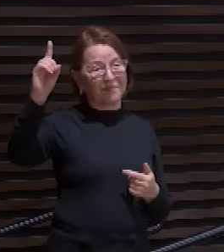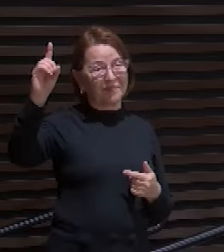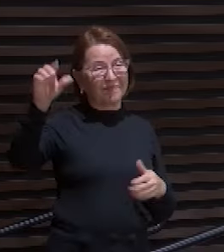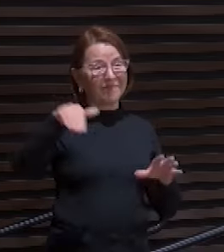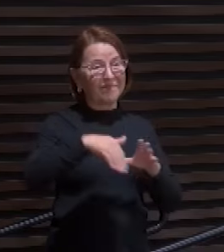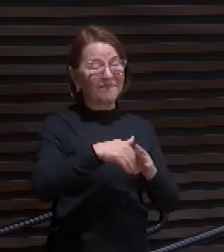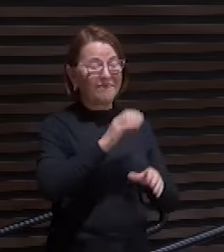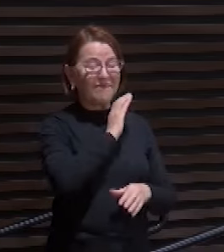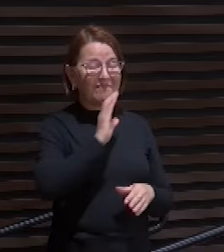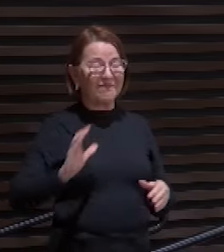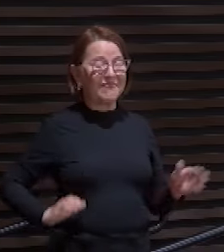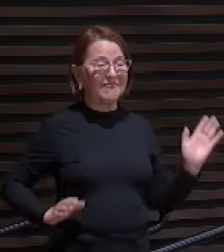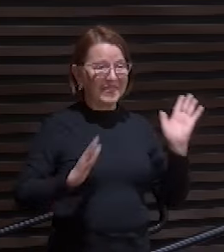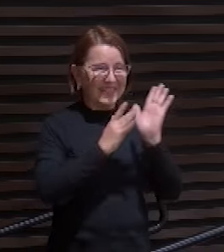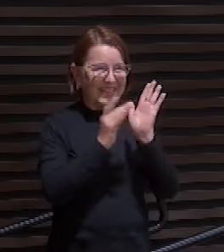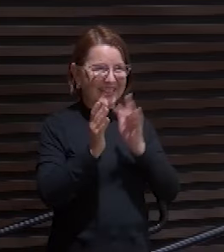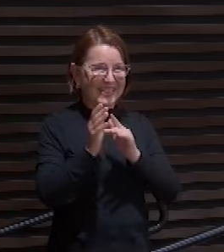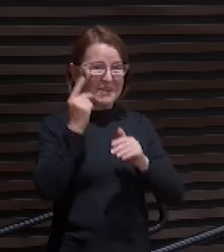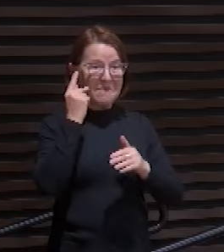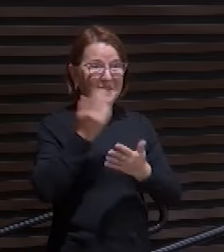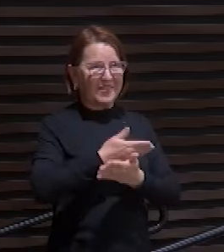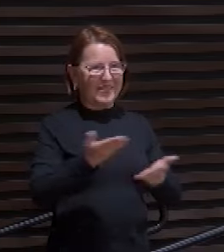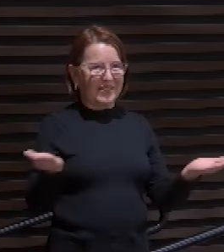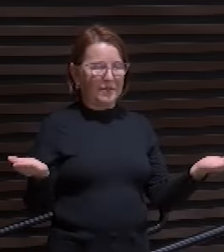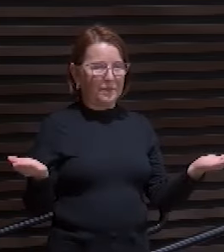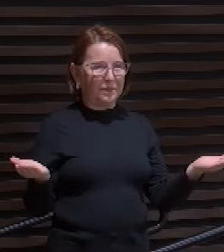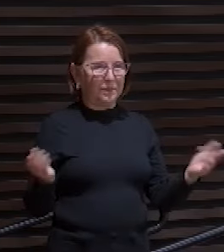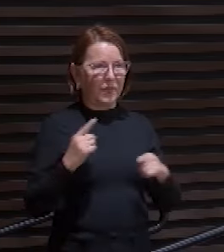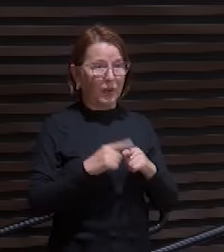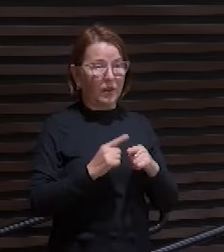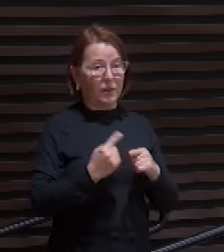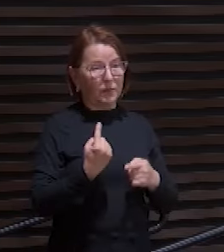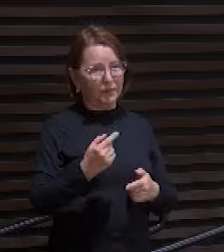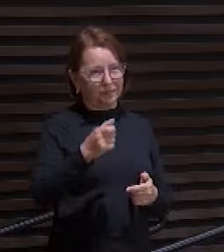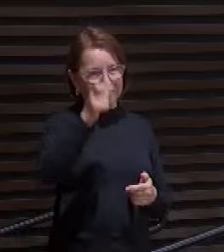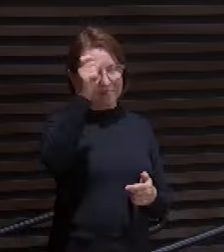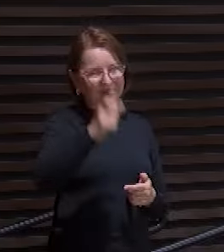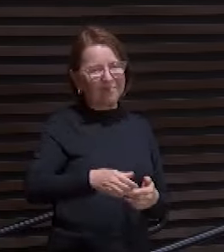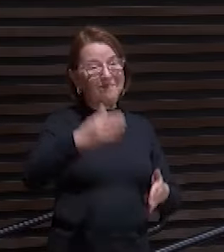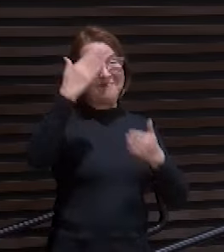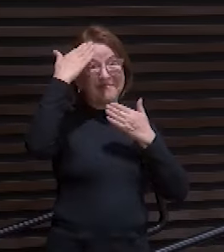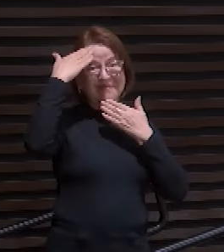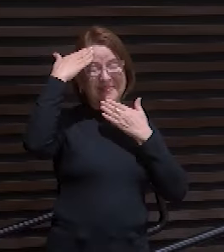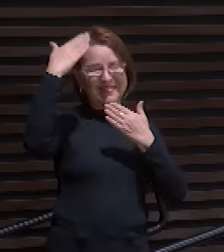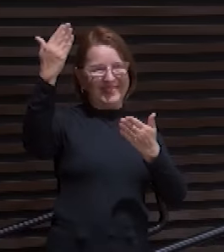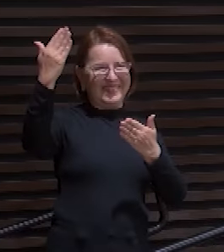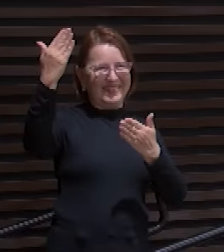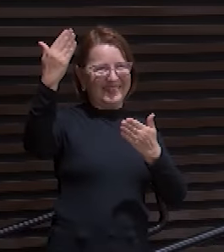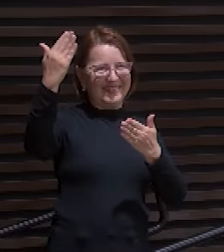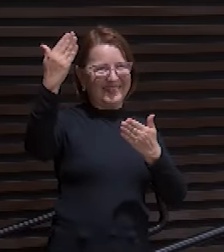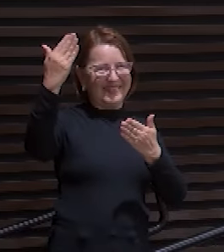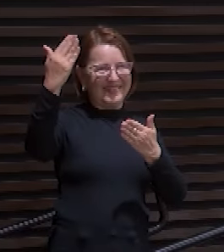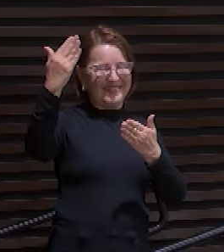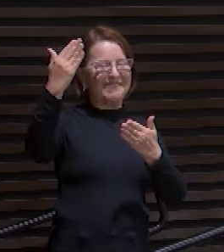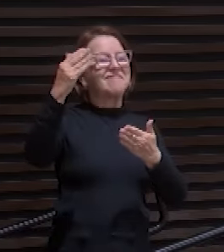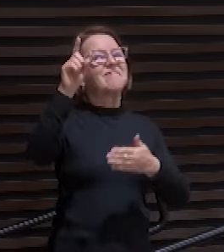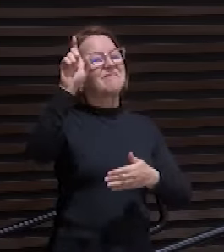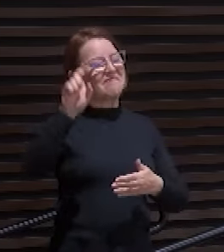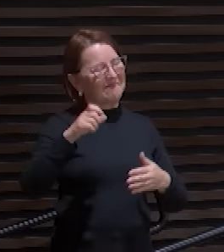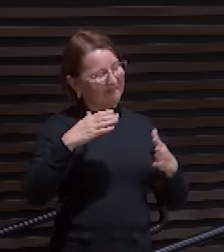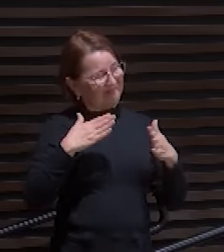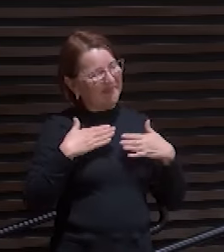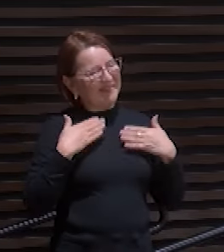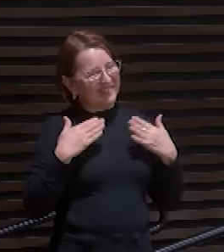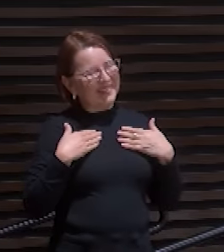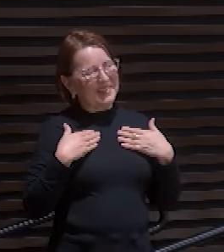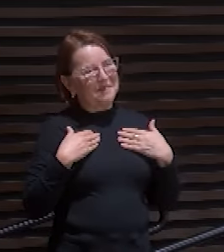em Cristo Jesus para convosco. Porque uma pessoa grata é uma pessoa contente,